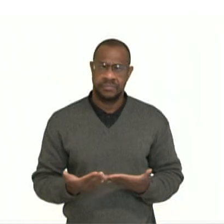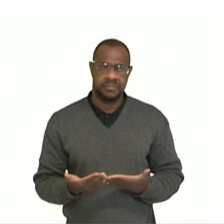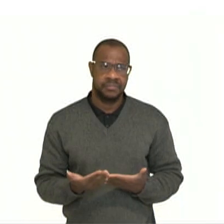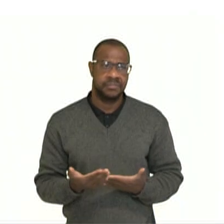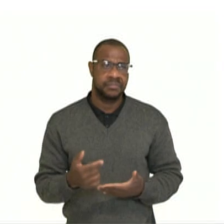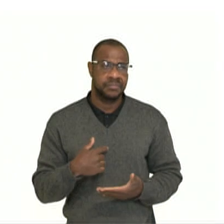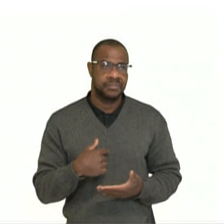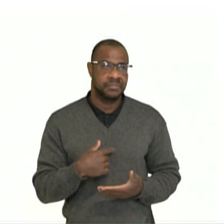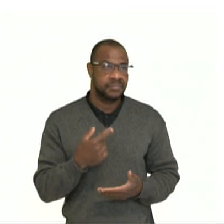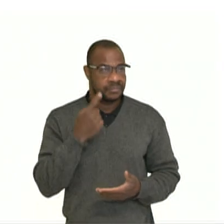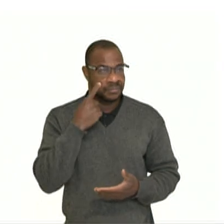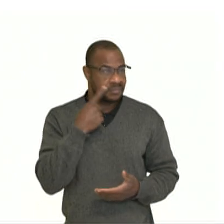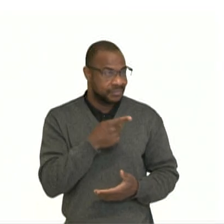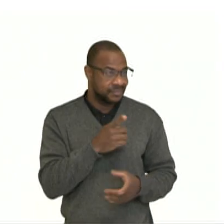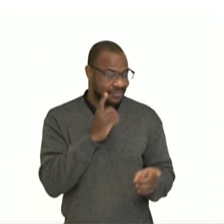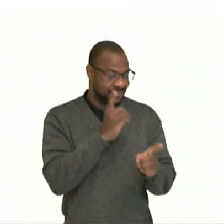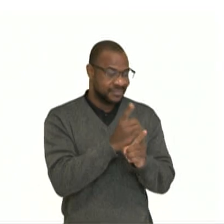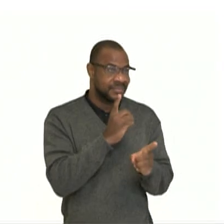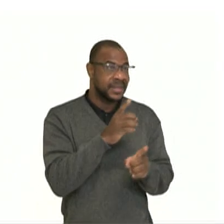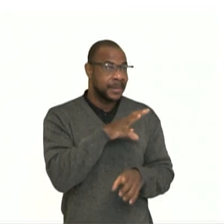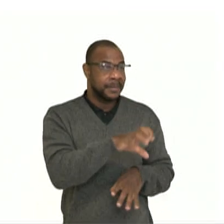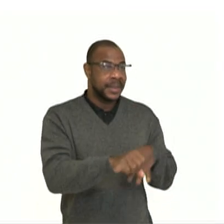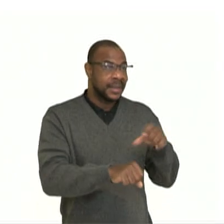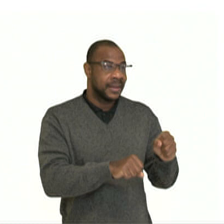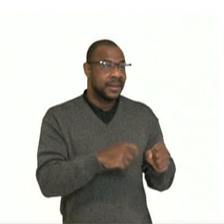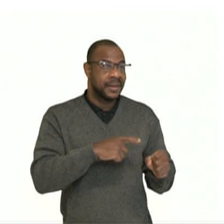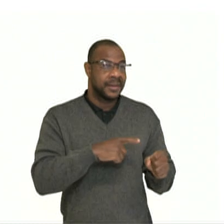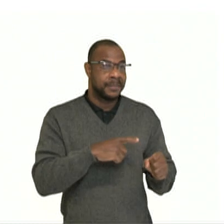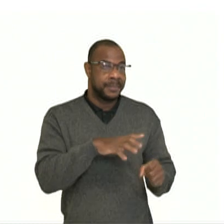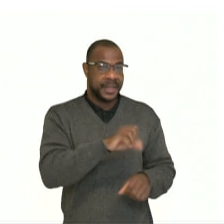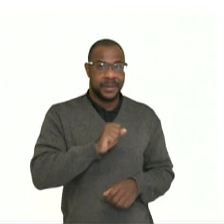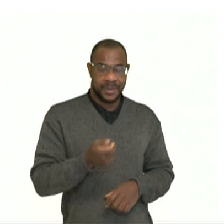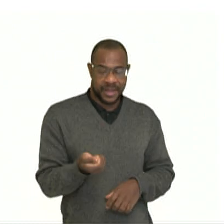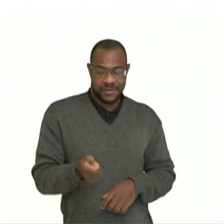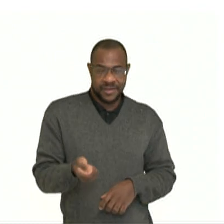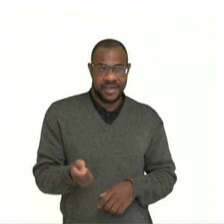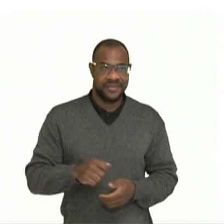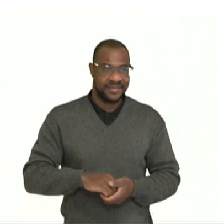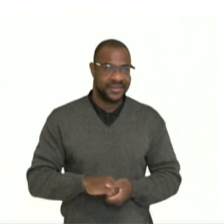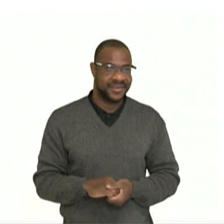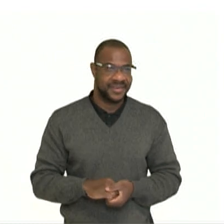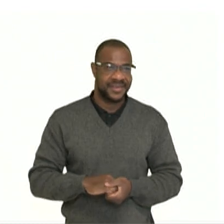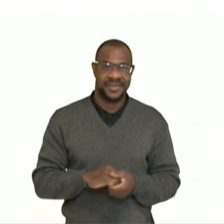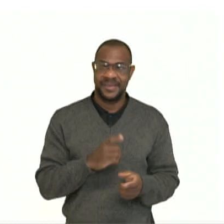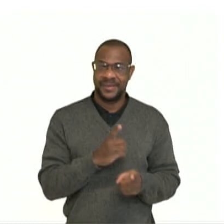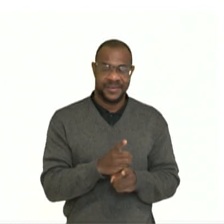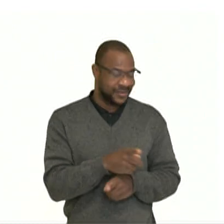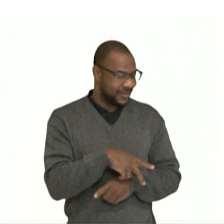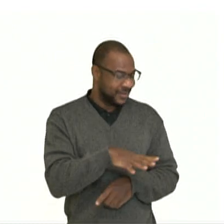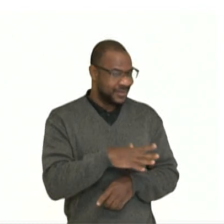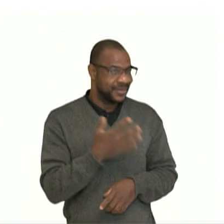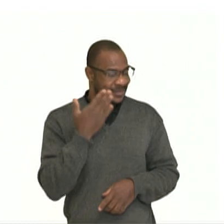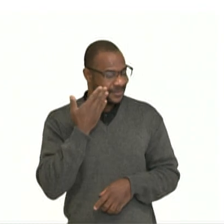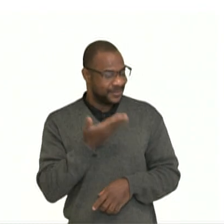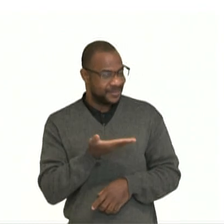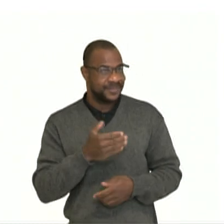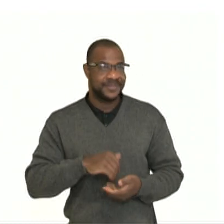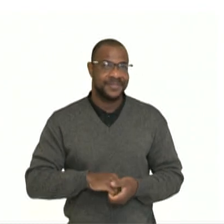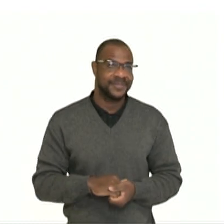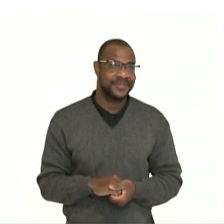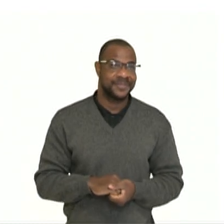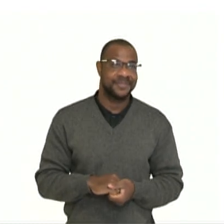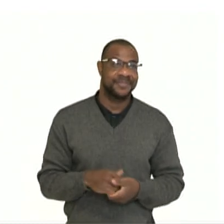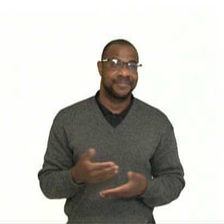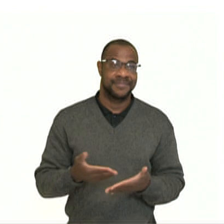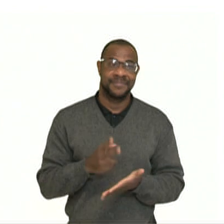somos Tess e Johnny e acabamos de pegar as nossas chaves. Né? Então, como temos nas duas imagens.